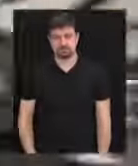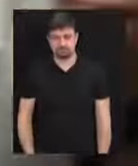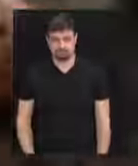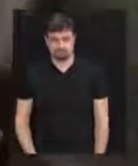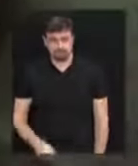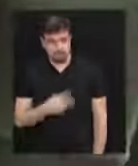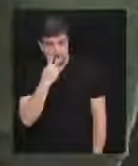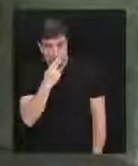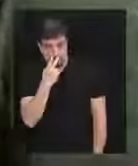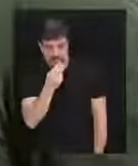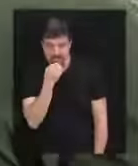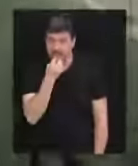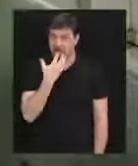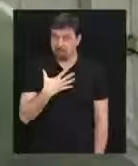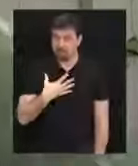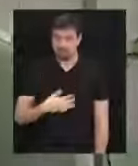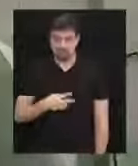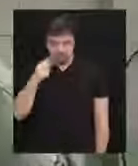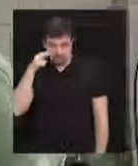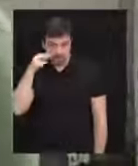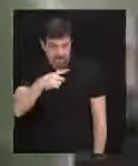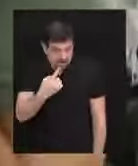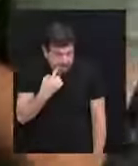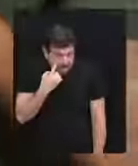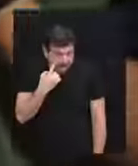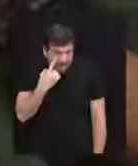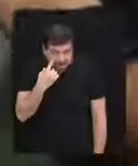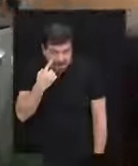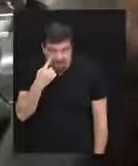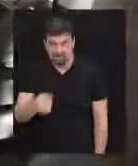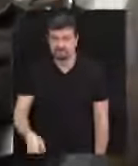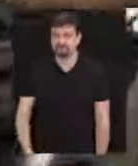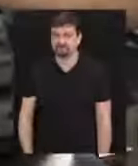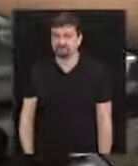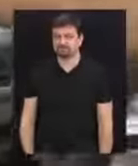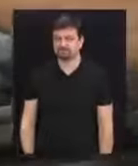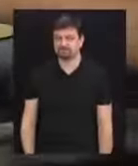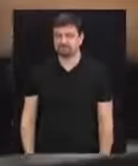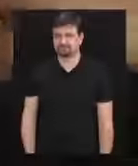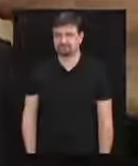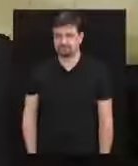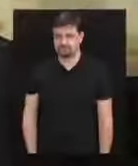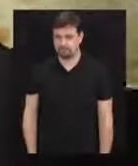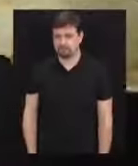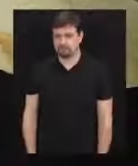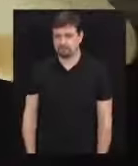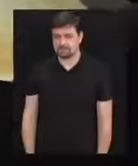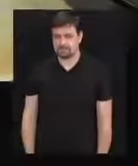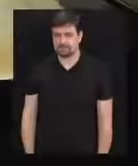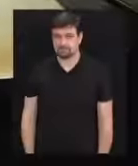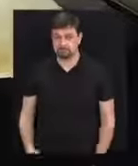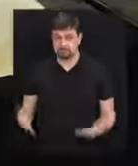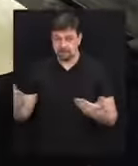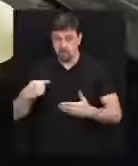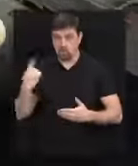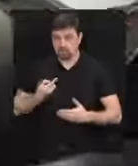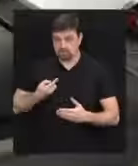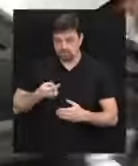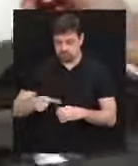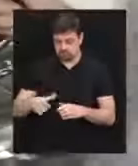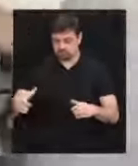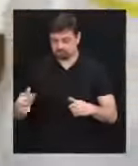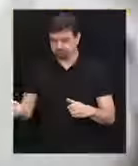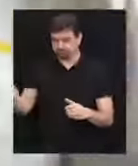esse negócio está ficando bom, hein? Tá, dá uma olhada aqui, chega aqui perto, olha só como é que tem que ficar douradinha a panqueca do Manuel, ó. Fica desse jeito, e agora a gente vai fazer o quê? A